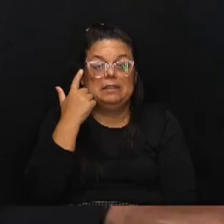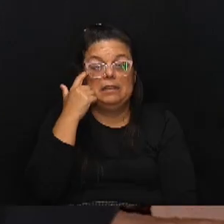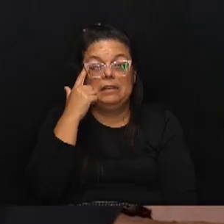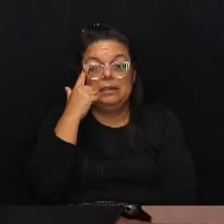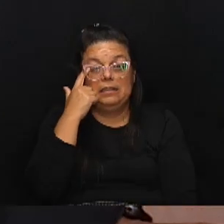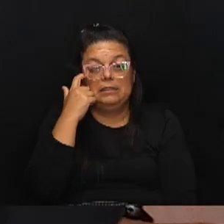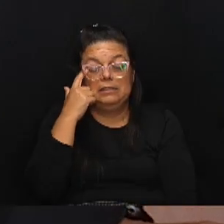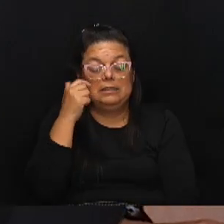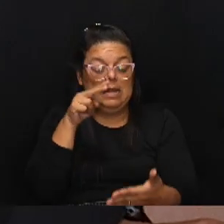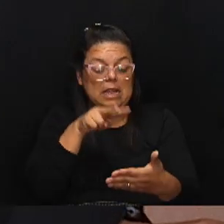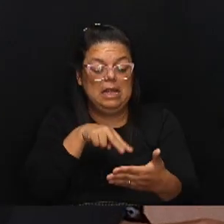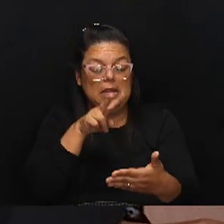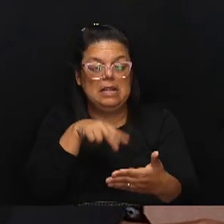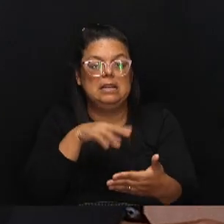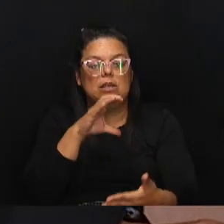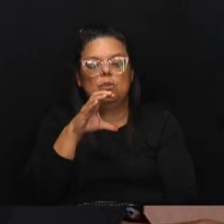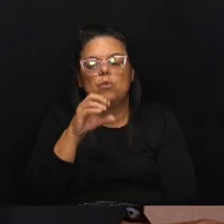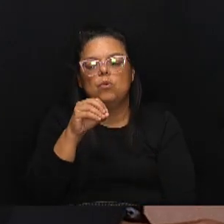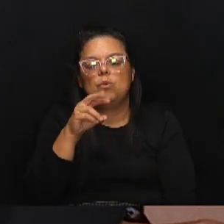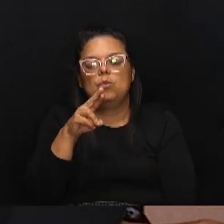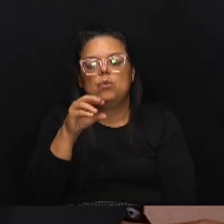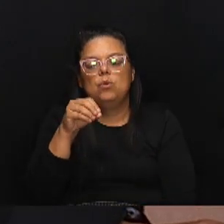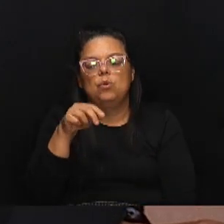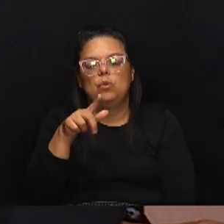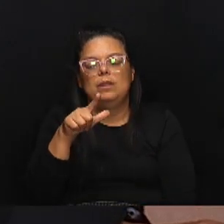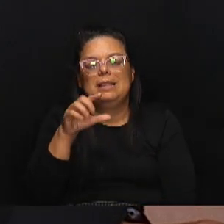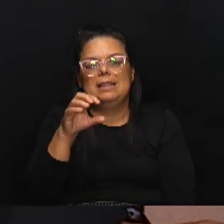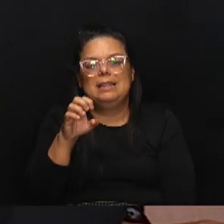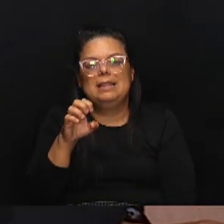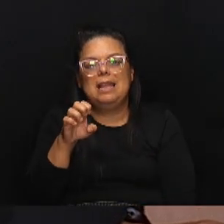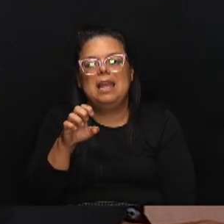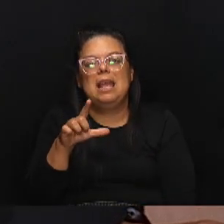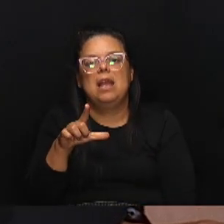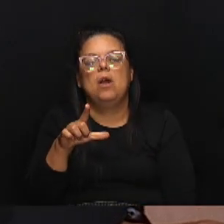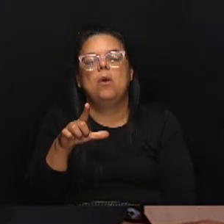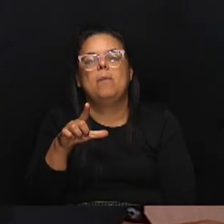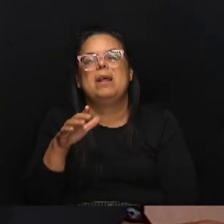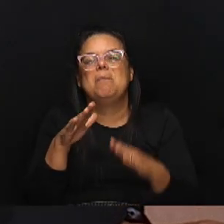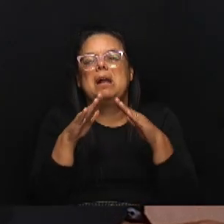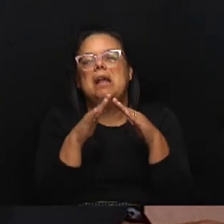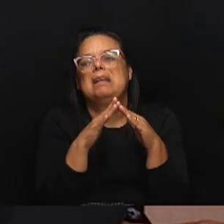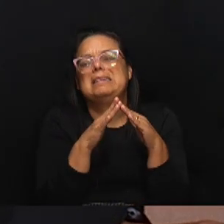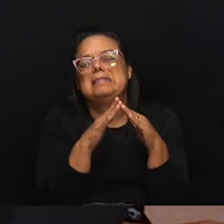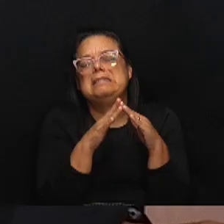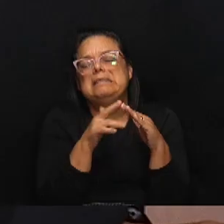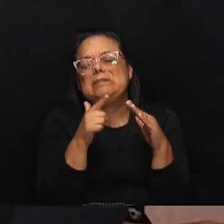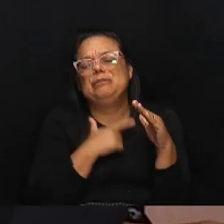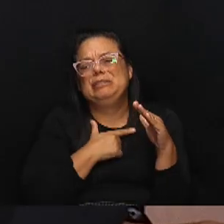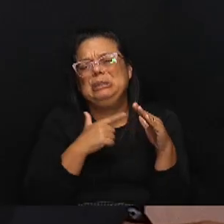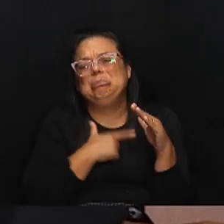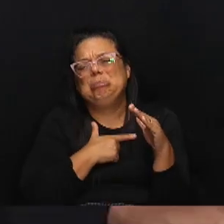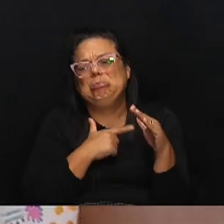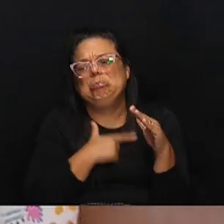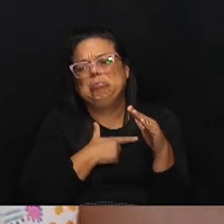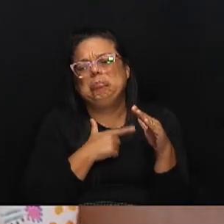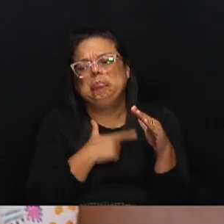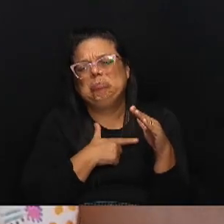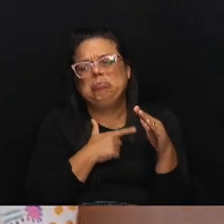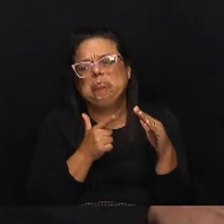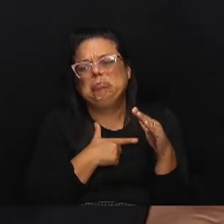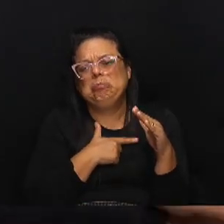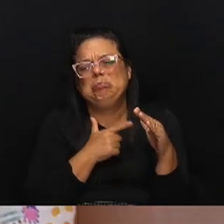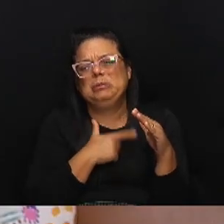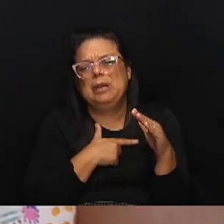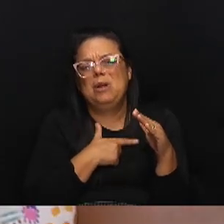você lê o Coronel Quirino dos Santos, eram casinhas desagradáveis, era um lugar feio demais. Ali o Lago da